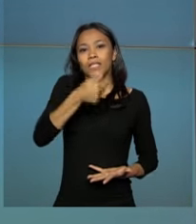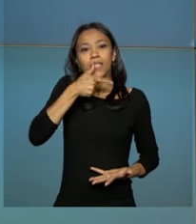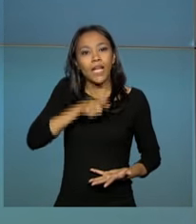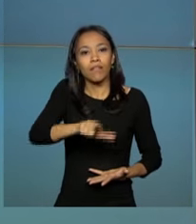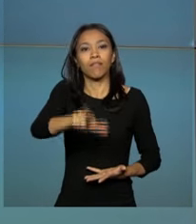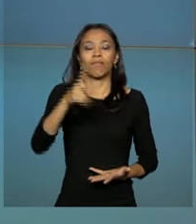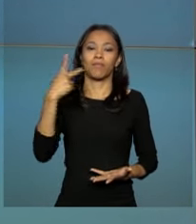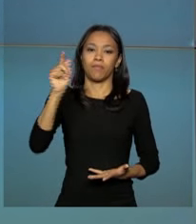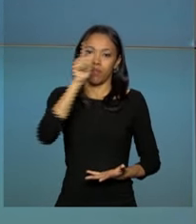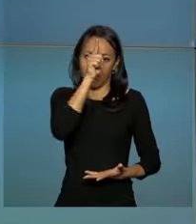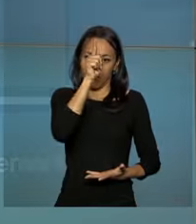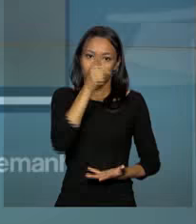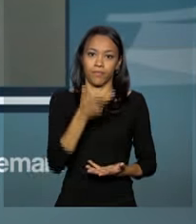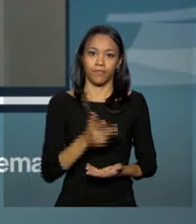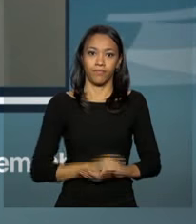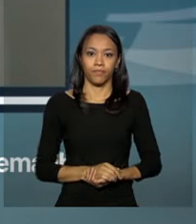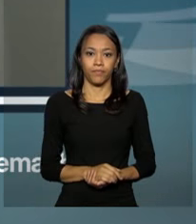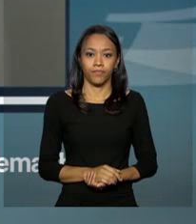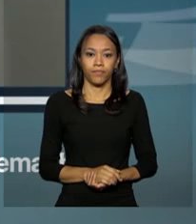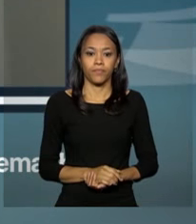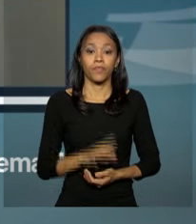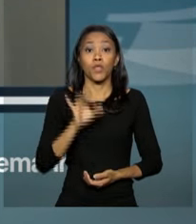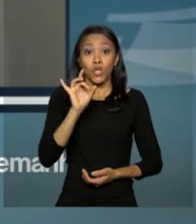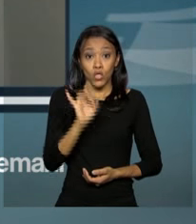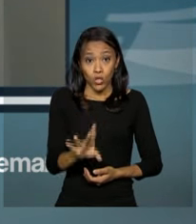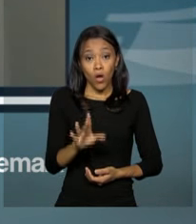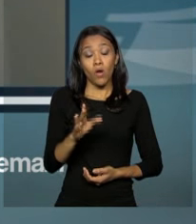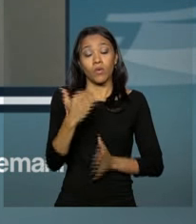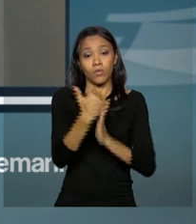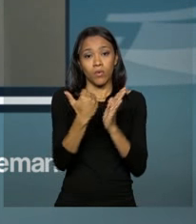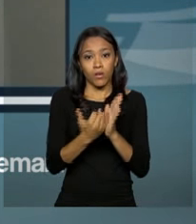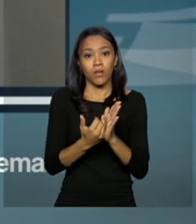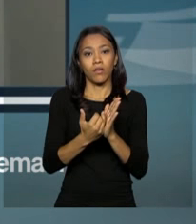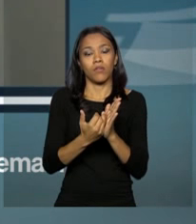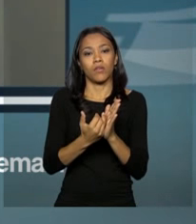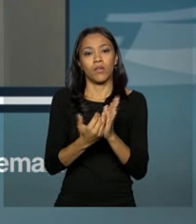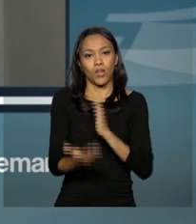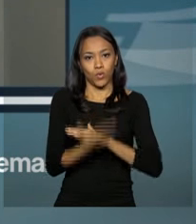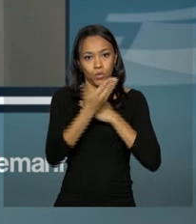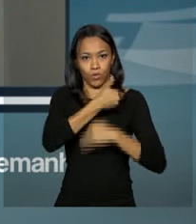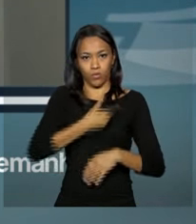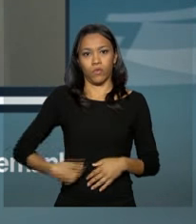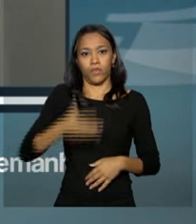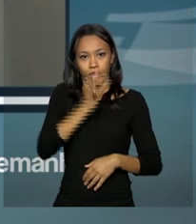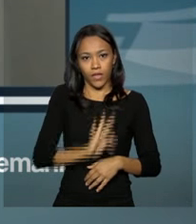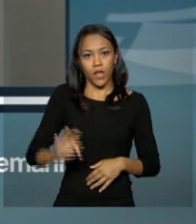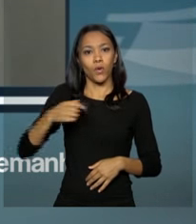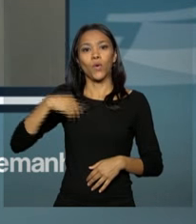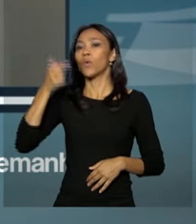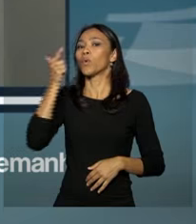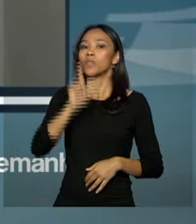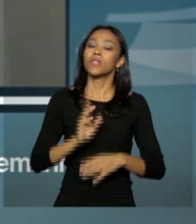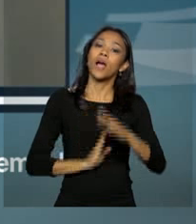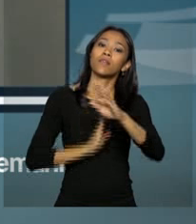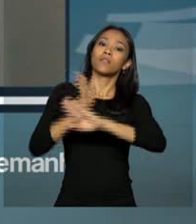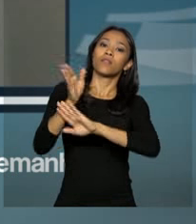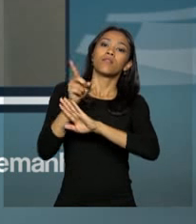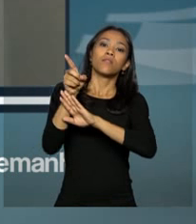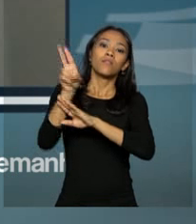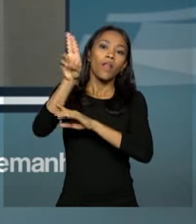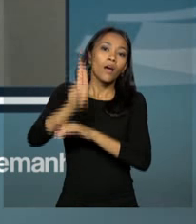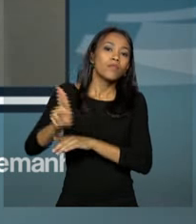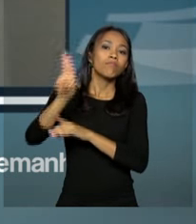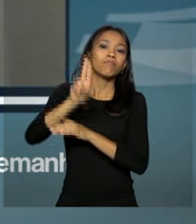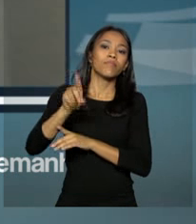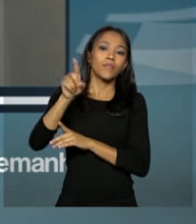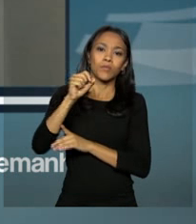alemão. Só com esse programa do governo federal que eu pude ter acesso a essa vivência no exterior